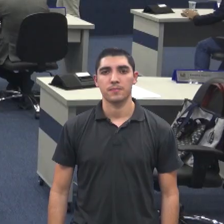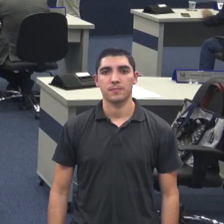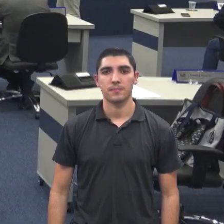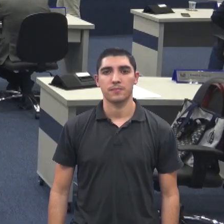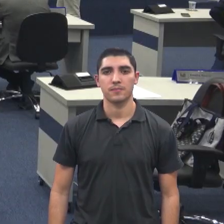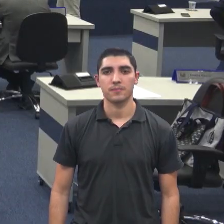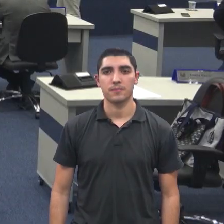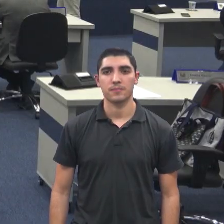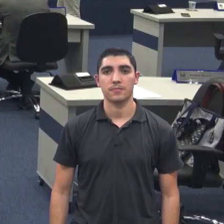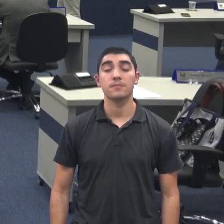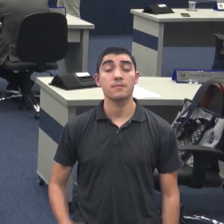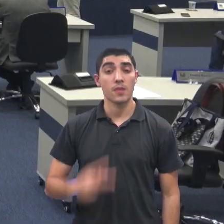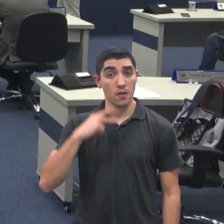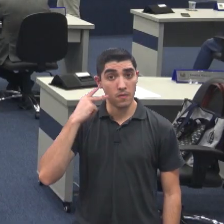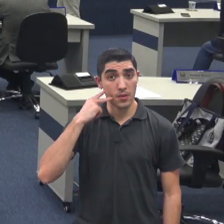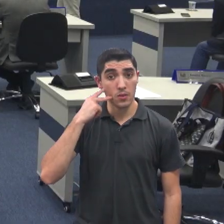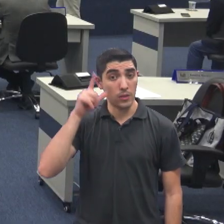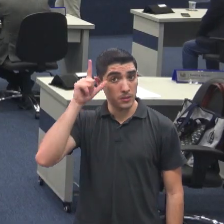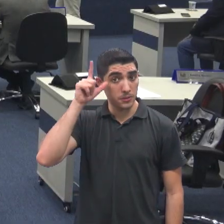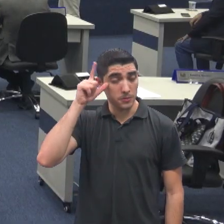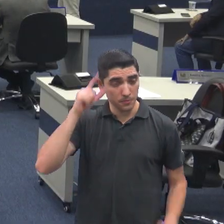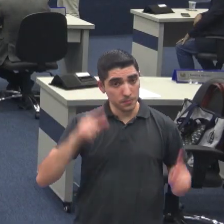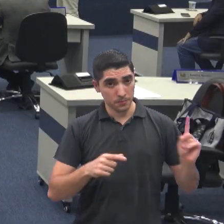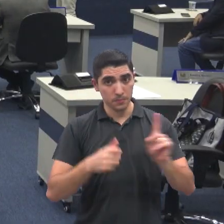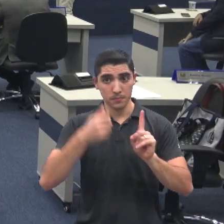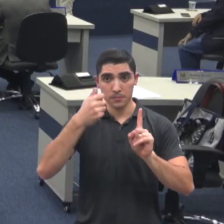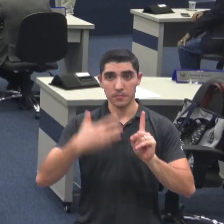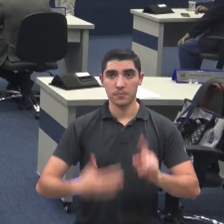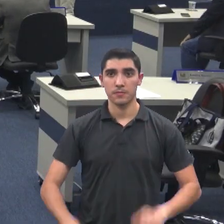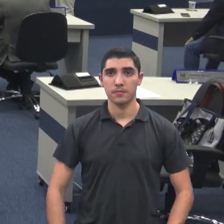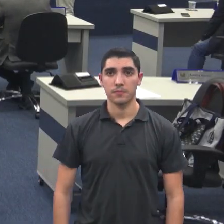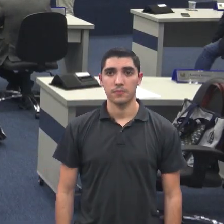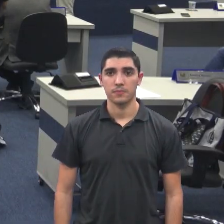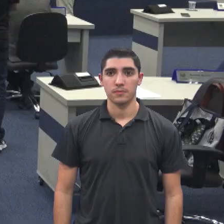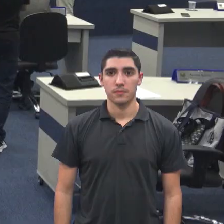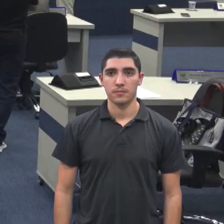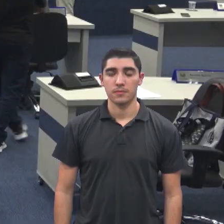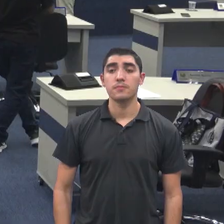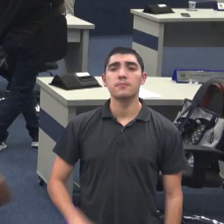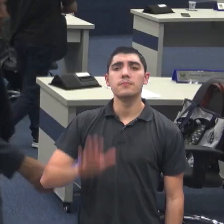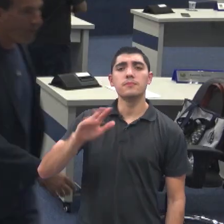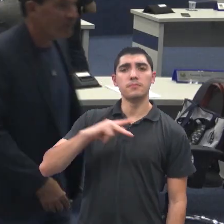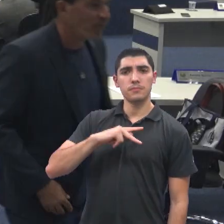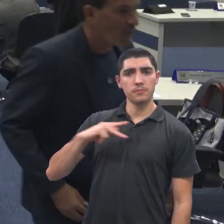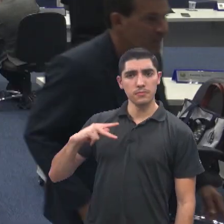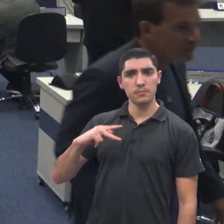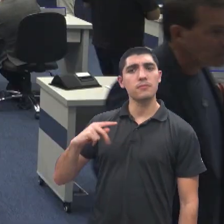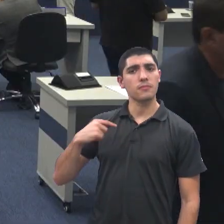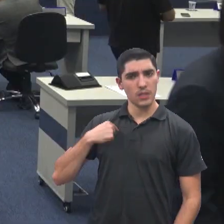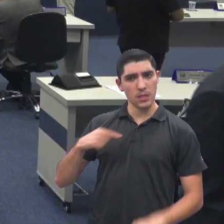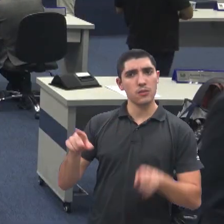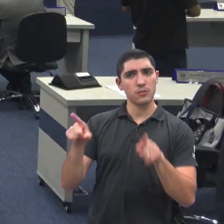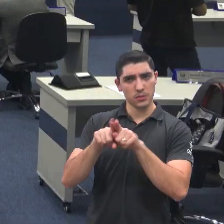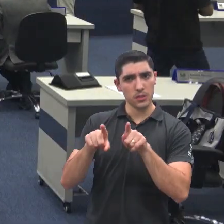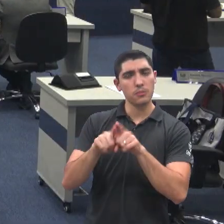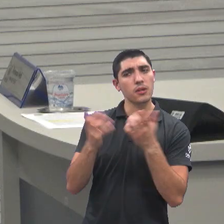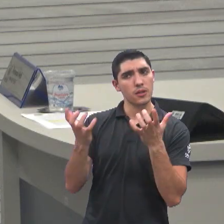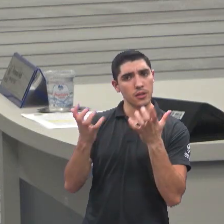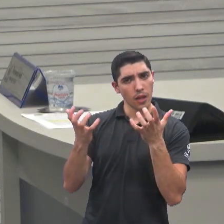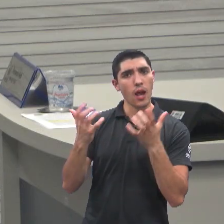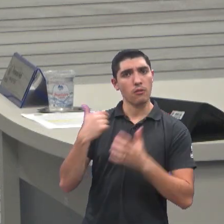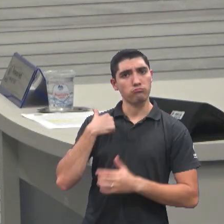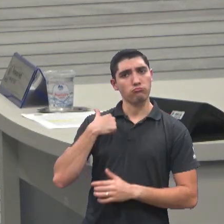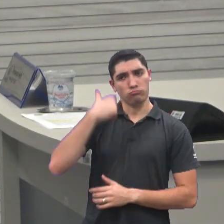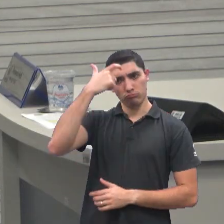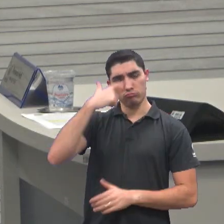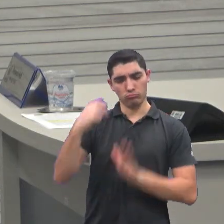Com a palavra, o vereador Lido Bispo. Espera um pouquinho. Senhor presidente, eu também quero me colocar aqui para ser coautor